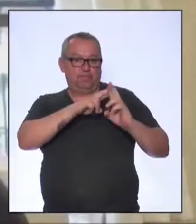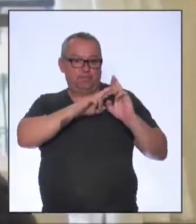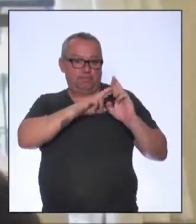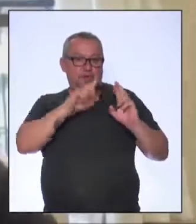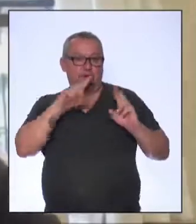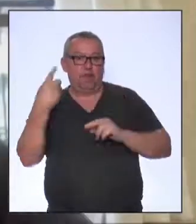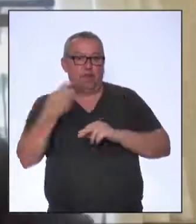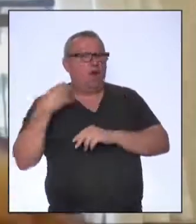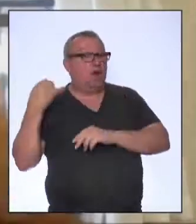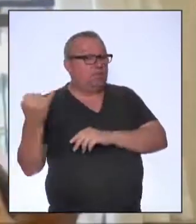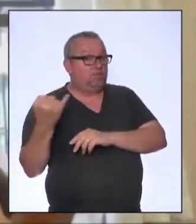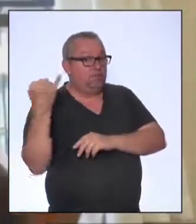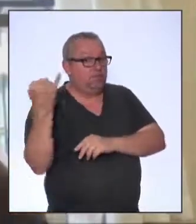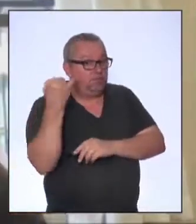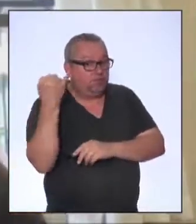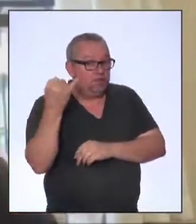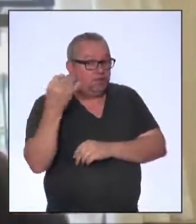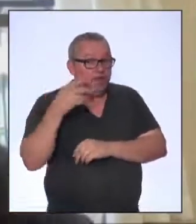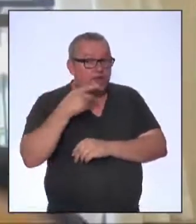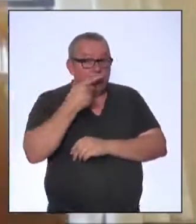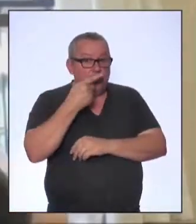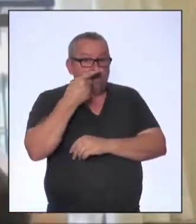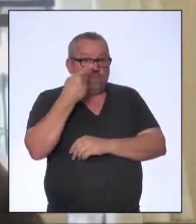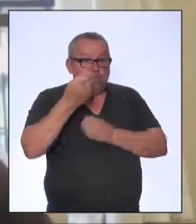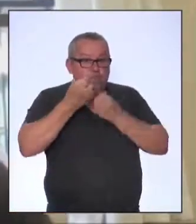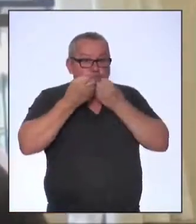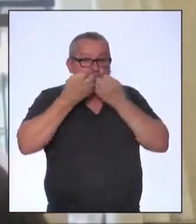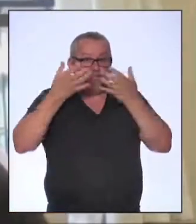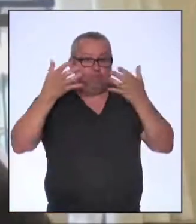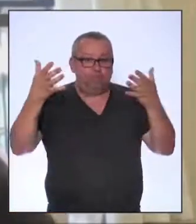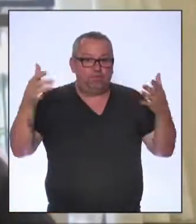valorização agora nunca foi tão falada, tão